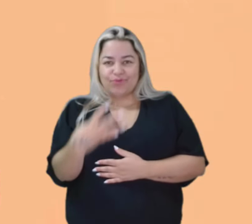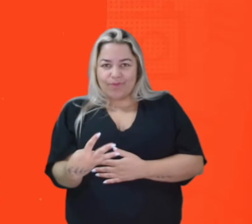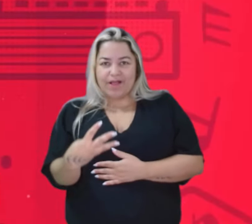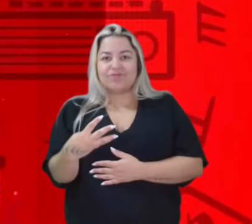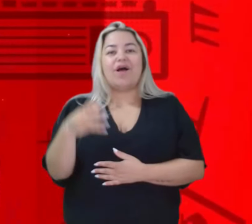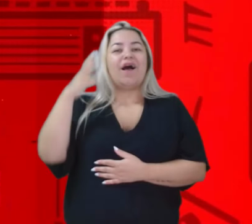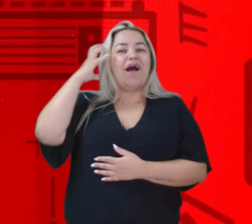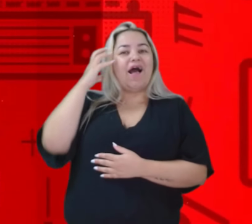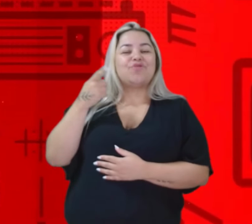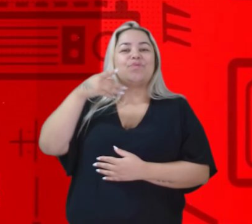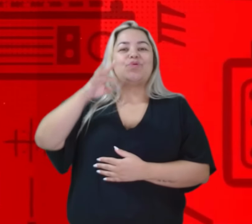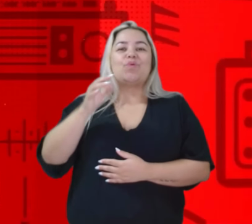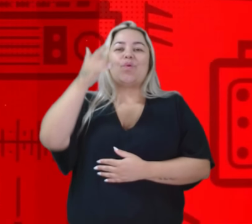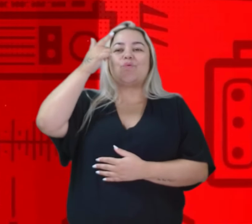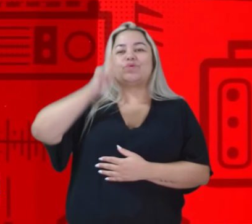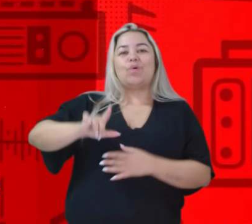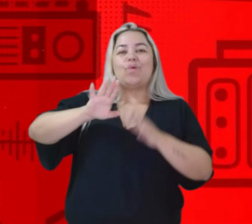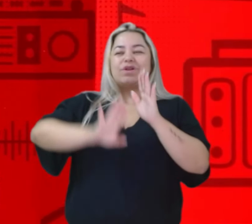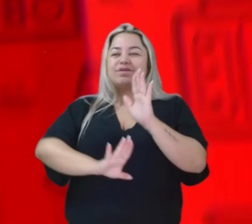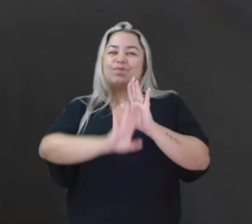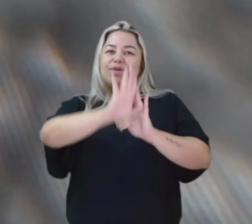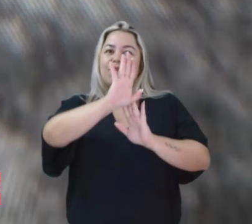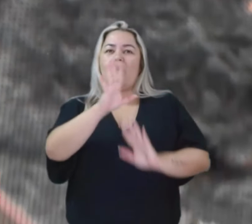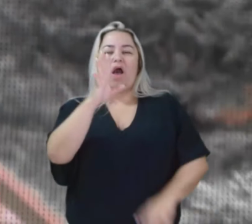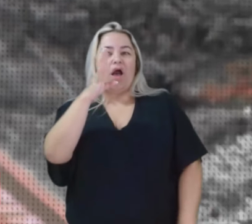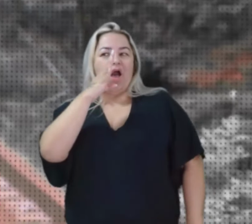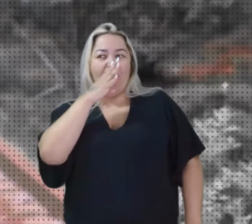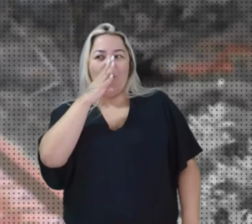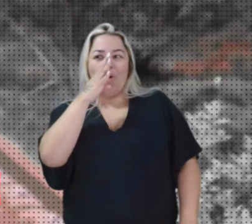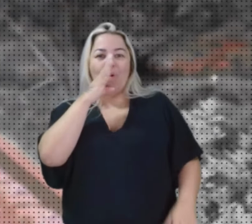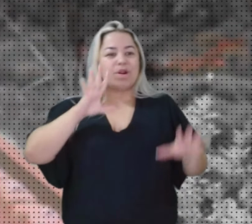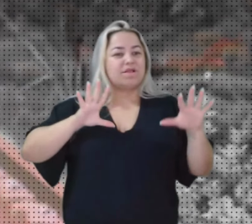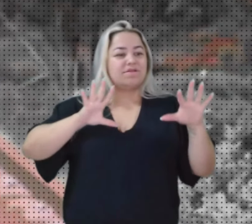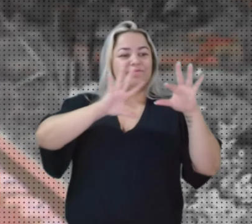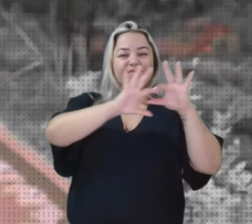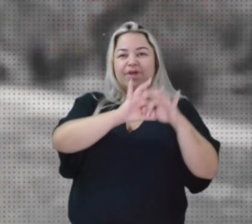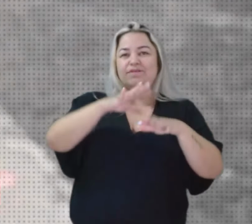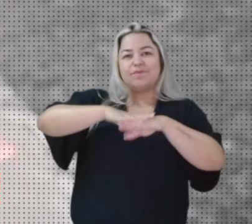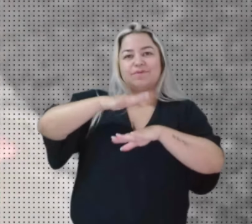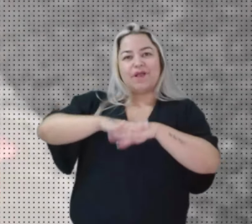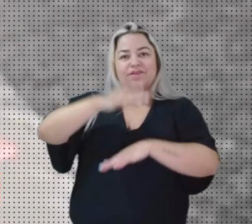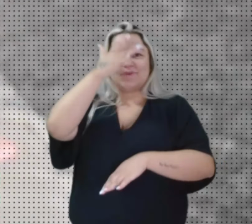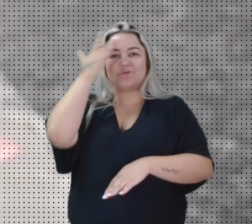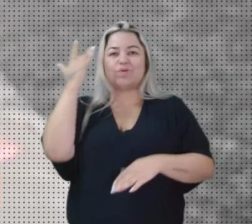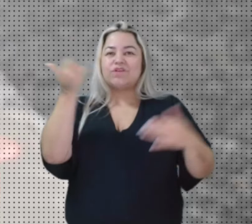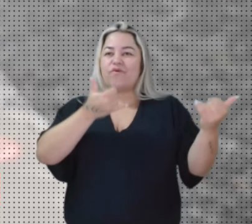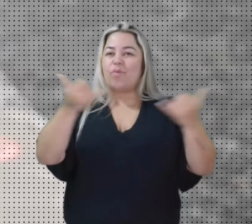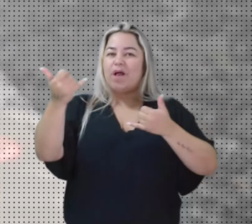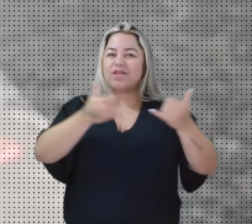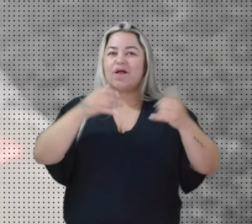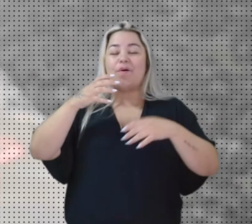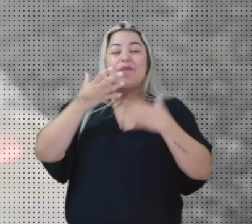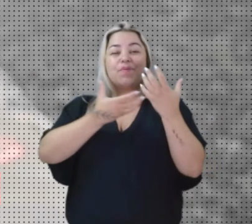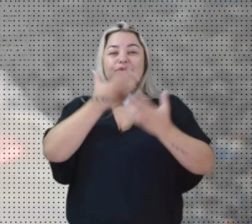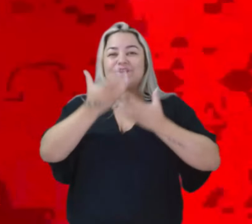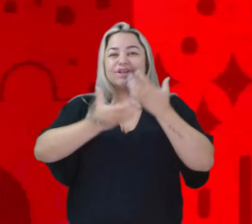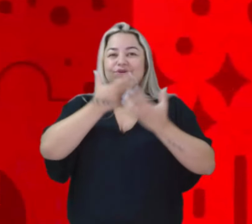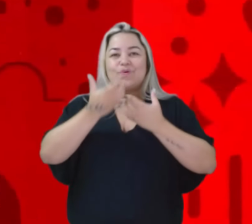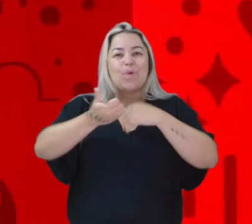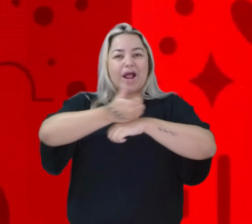a Rádio PT conquistou um crescimento impressionante, conectando mais e mais pessoas com informação e música de